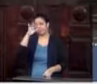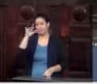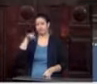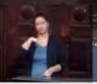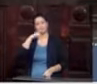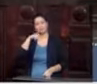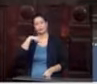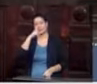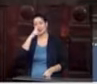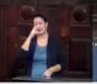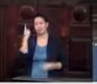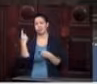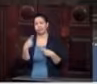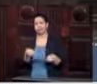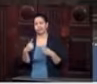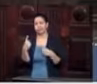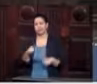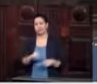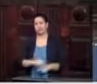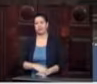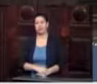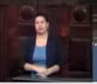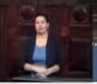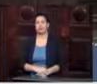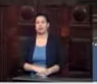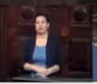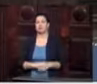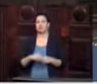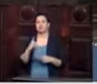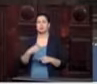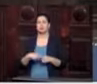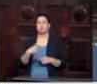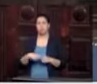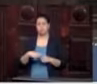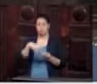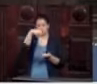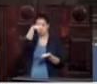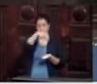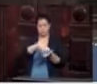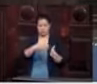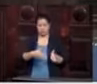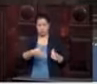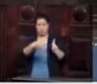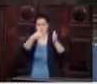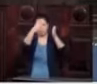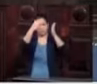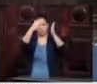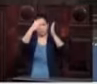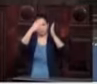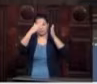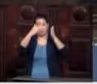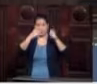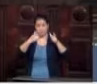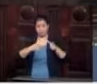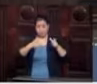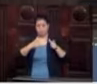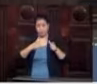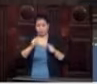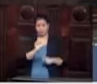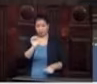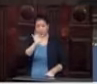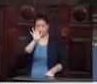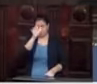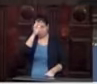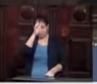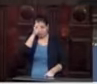sido uma provocação. Porque para instalar uma torre no local.